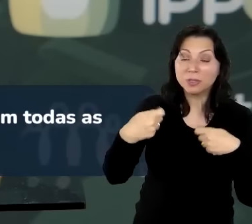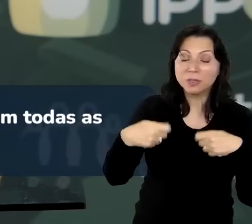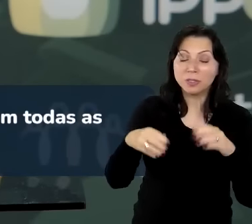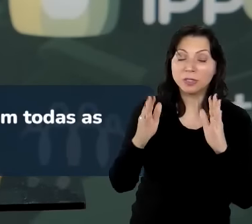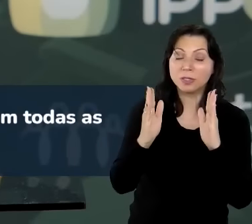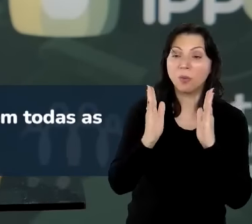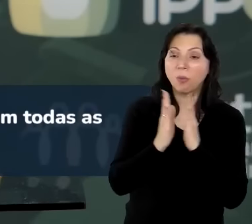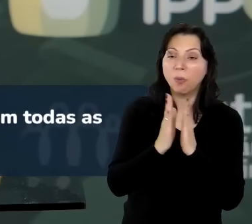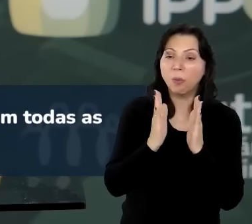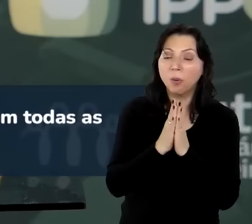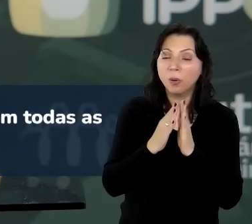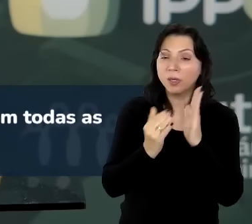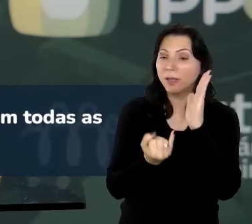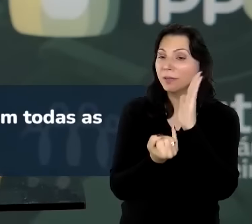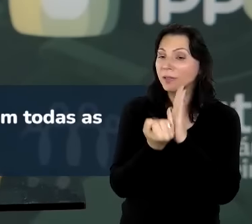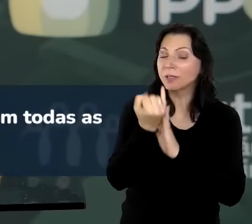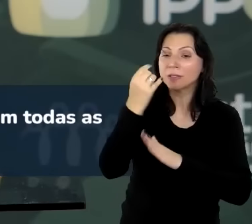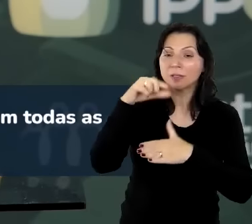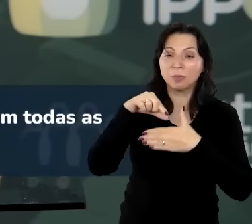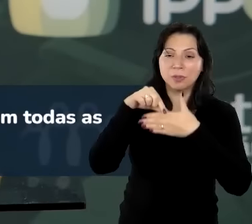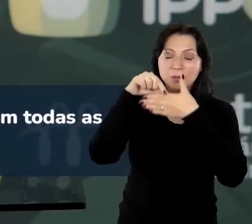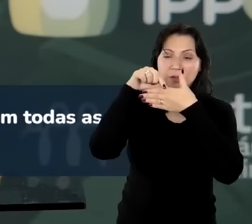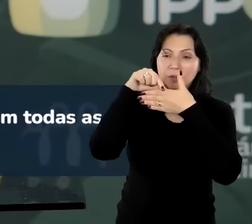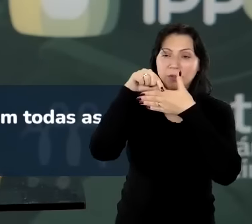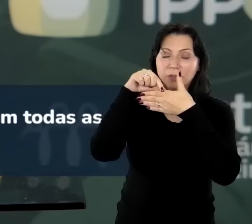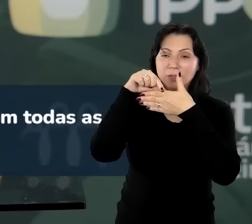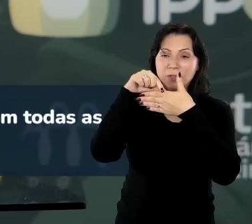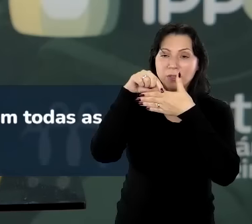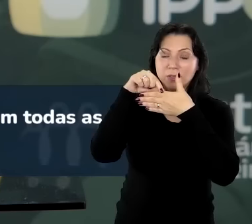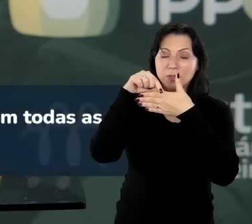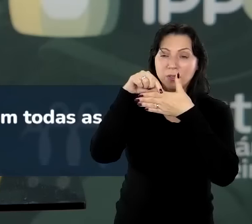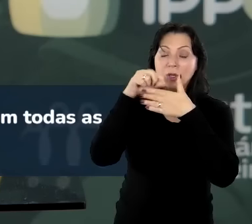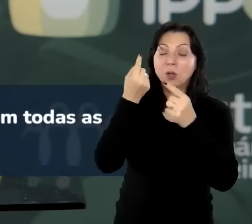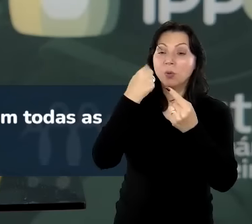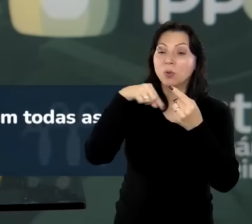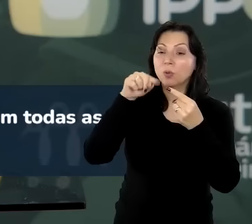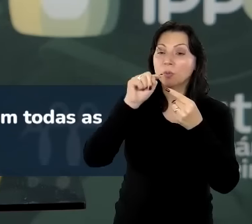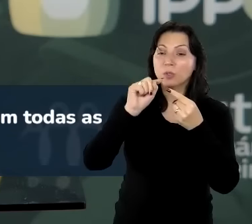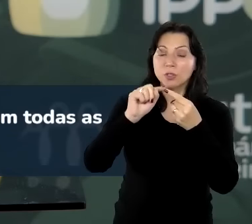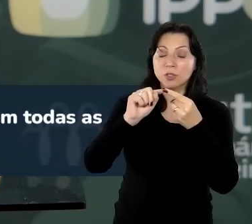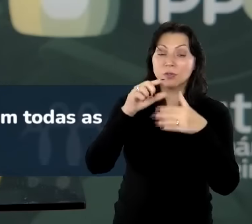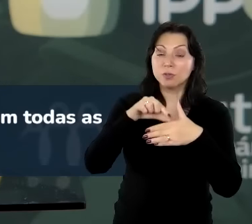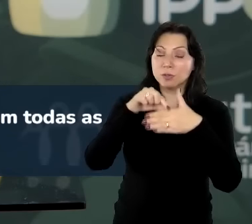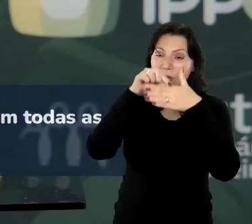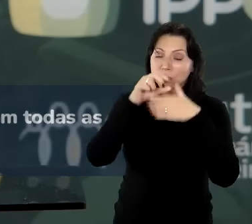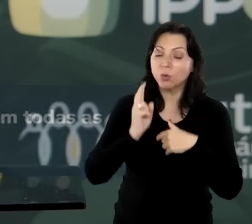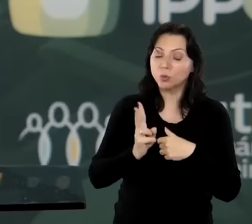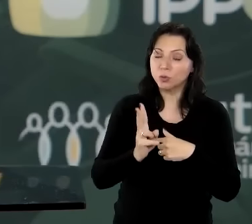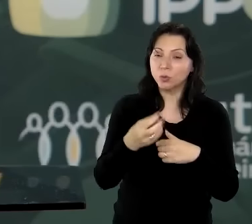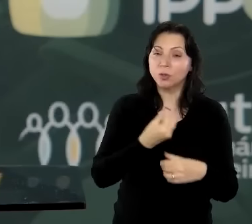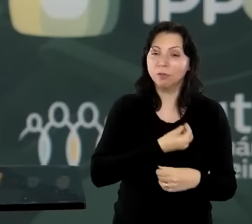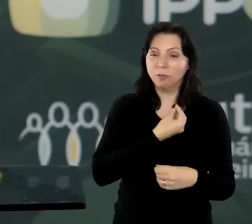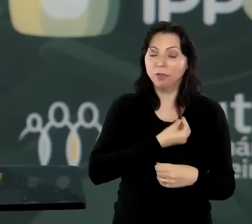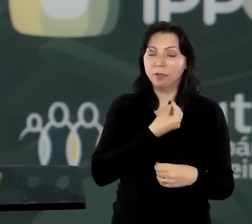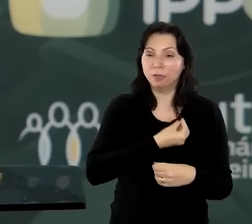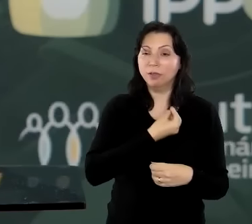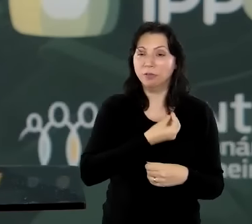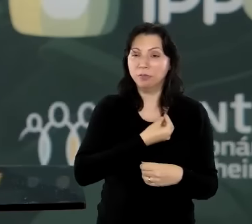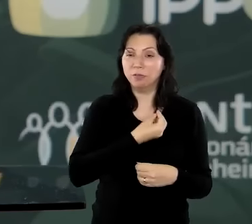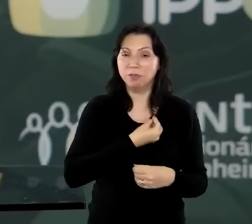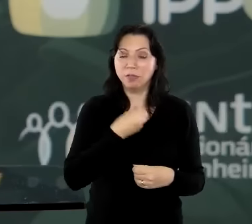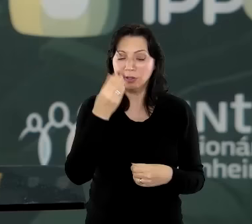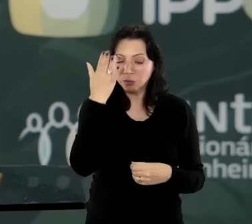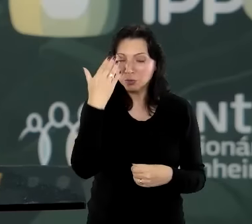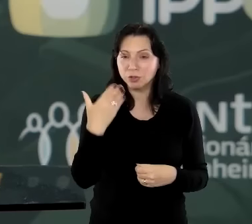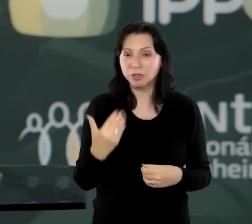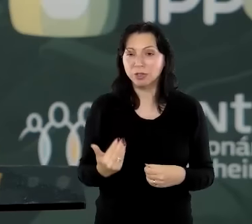gente permaneça firme, para que a gente continue vivendo condignamente. Então o líder, a liderança